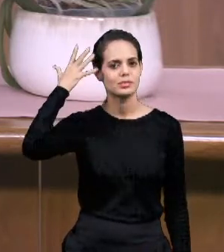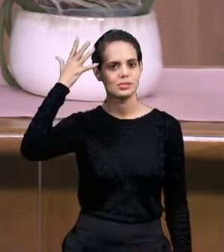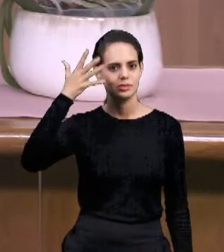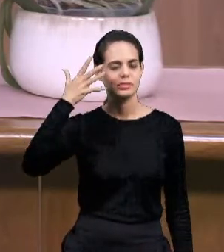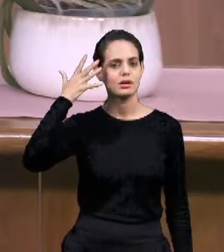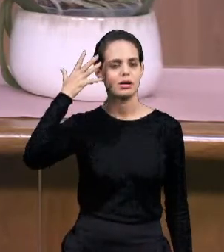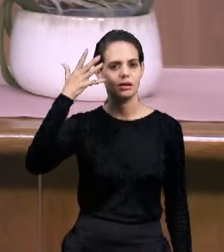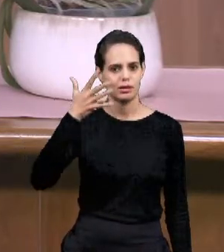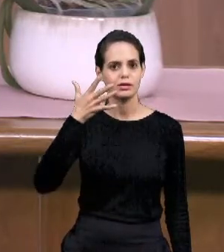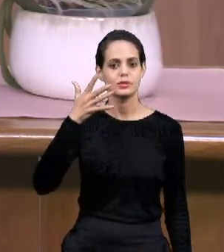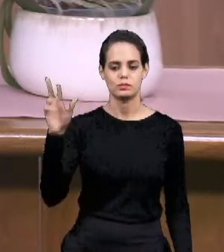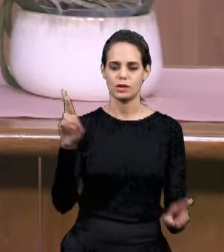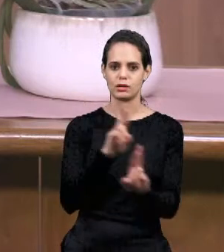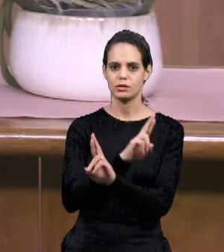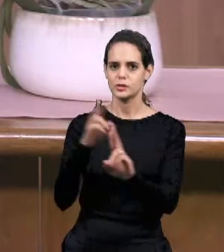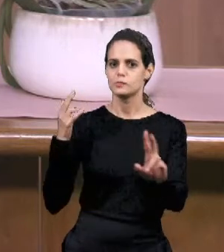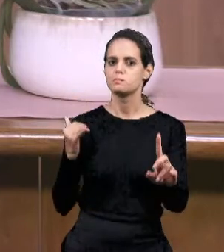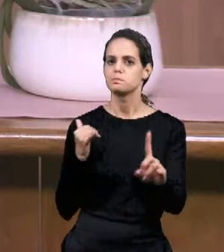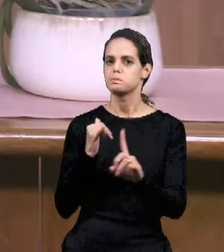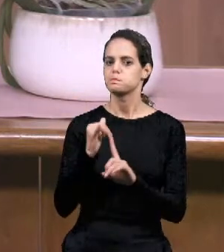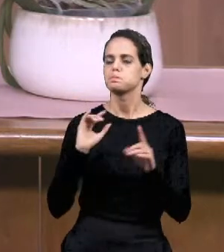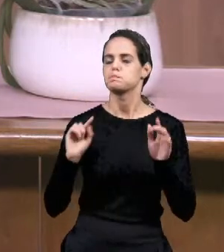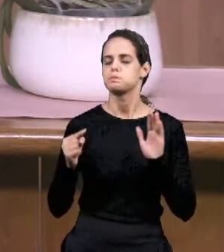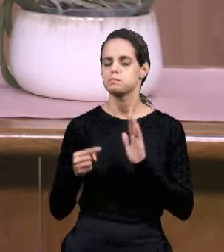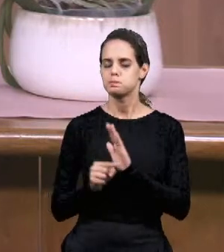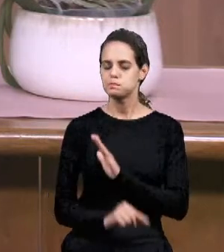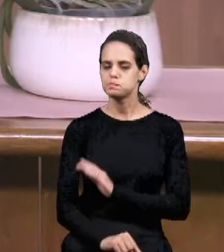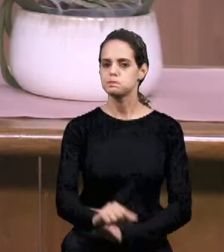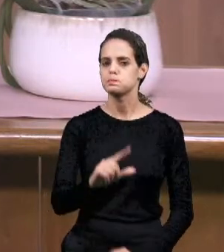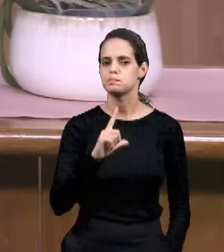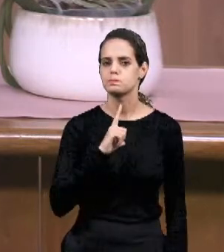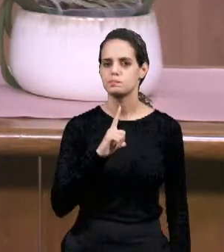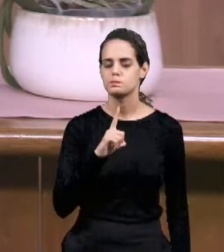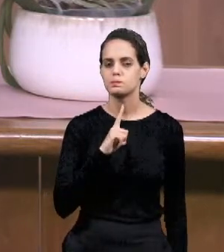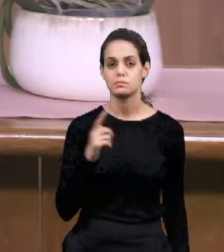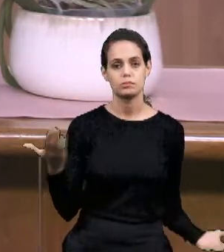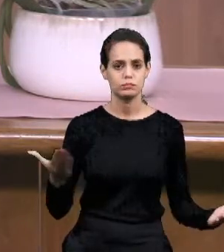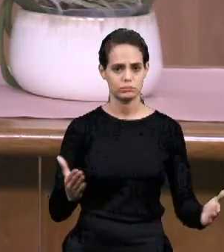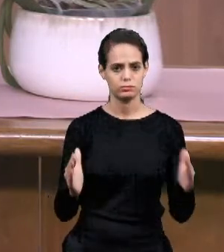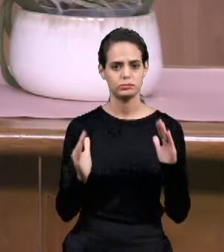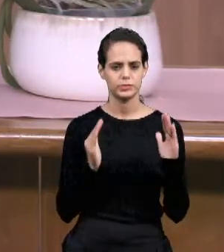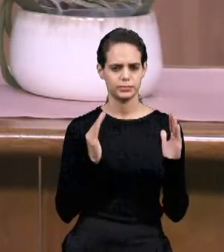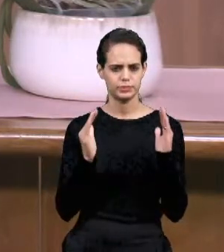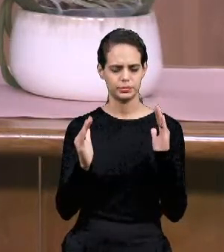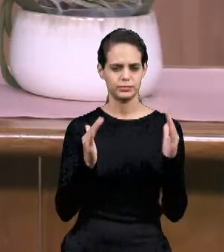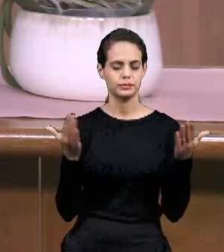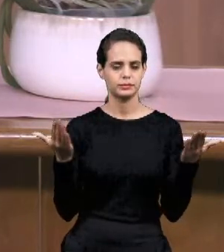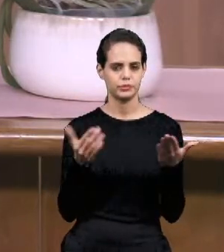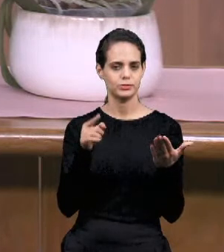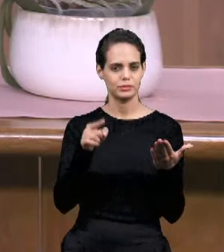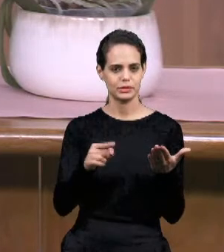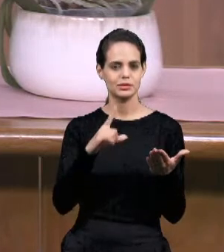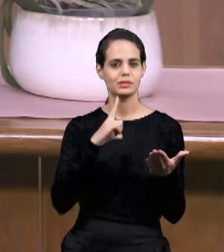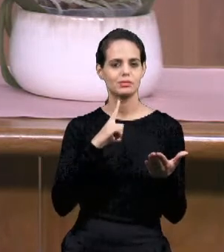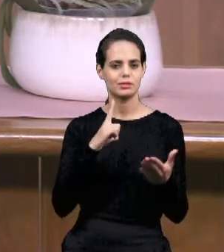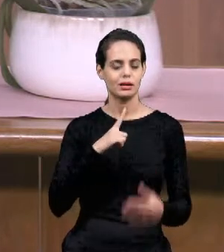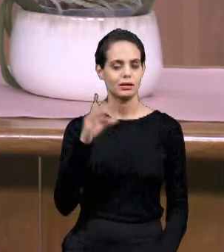aplicação profética, muito profunda, essa aplicação profética à igreja dos nossos dias. E você tem a oportunidade